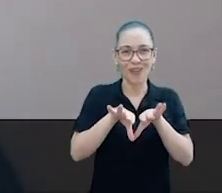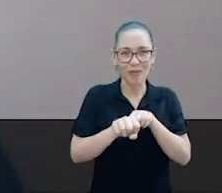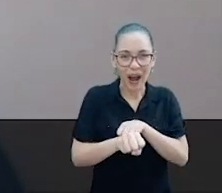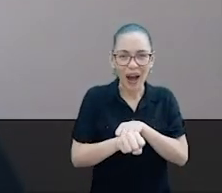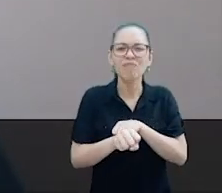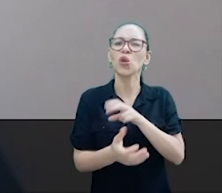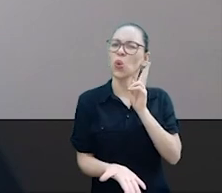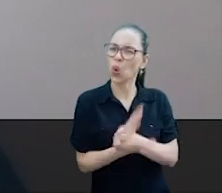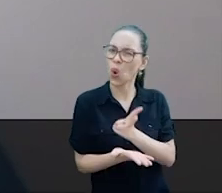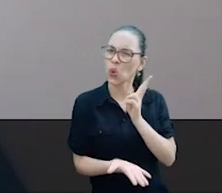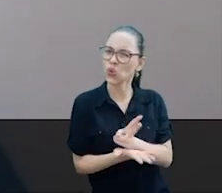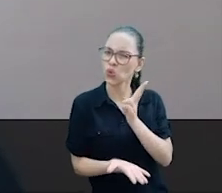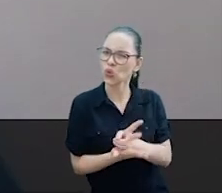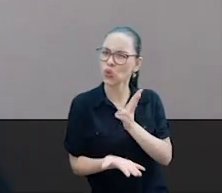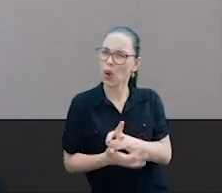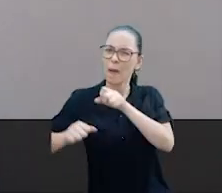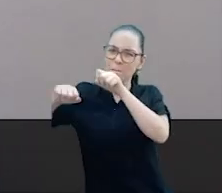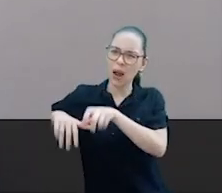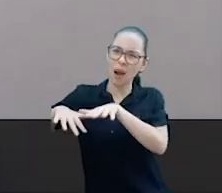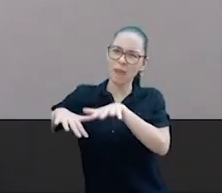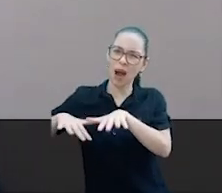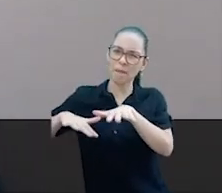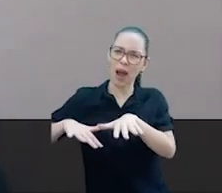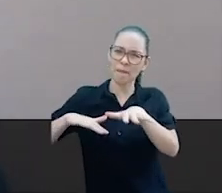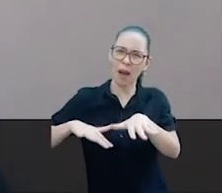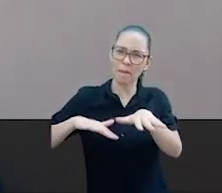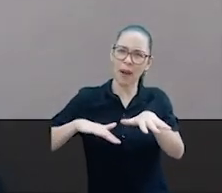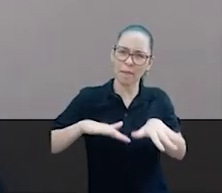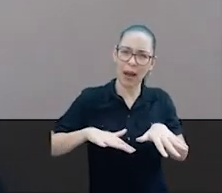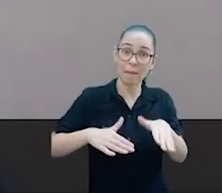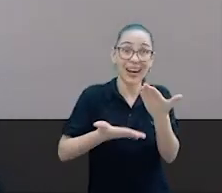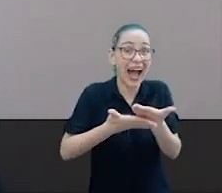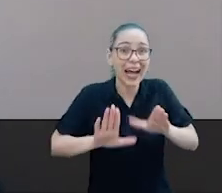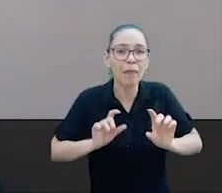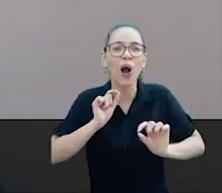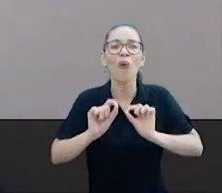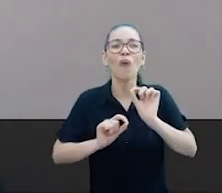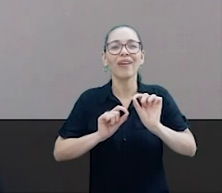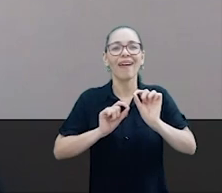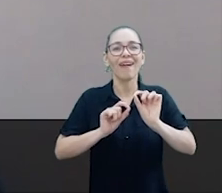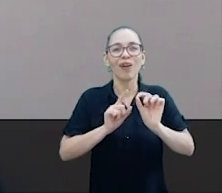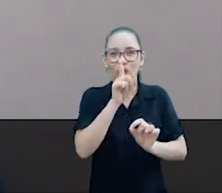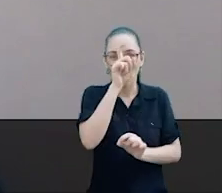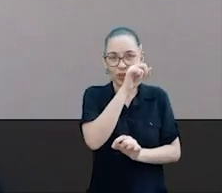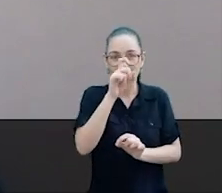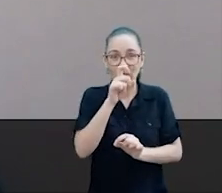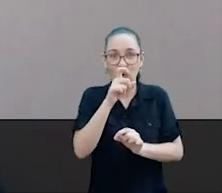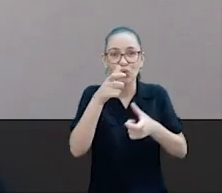como psicólogo, participo com destaque da luta por uma sociedade sem